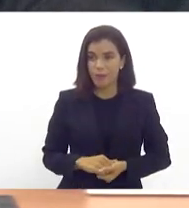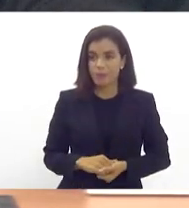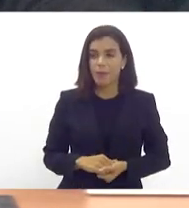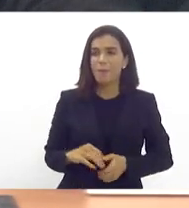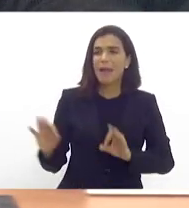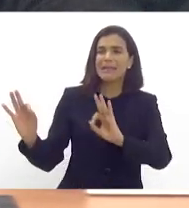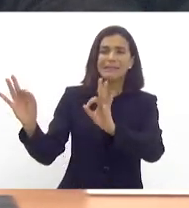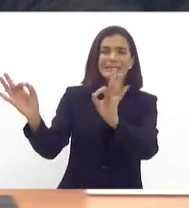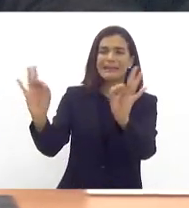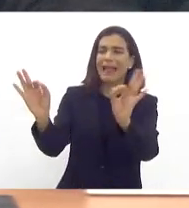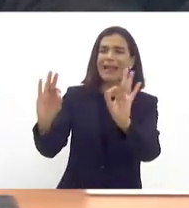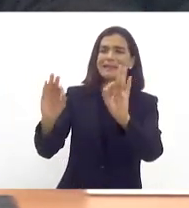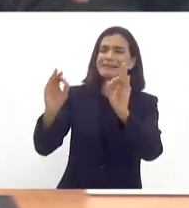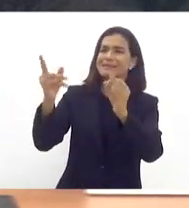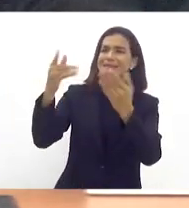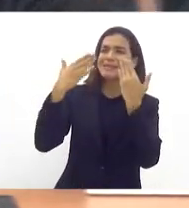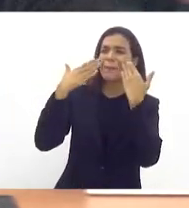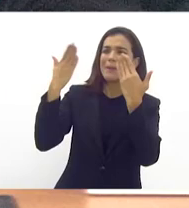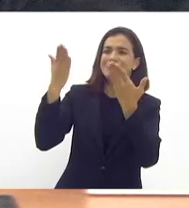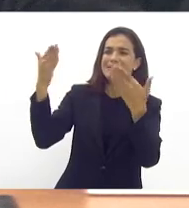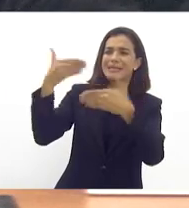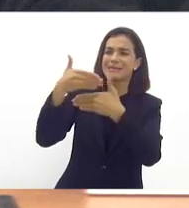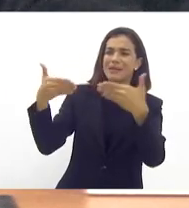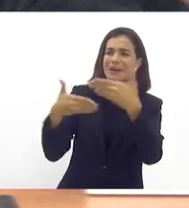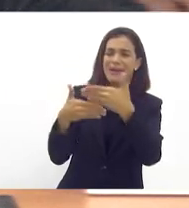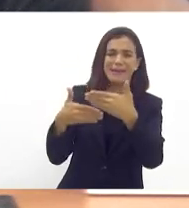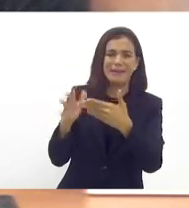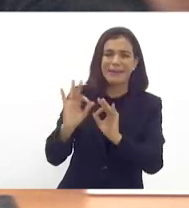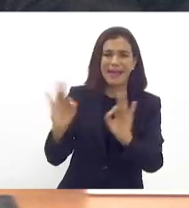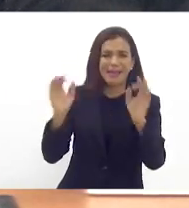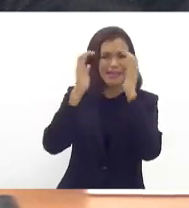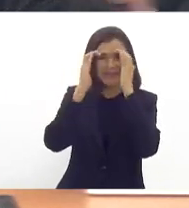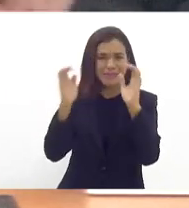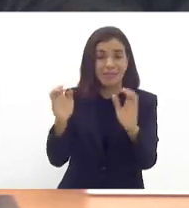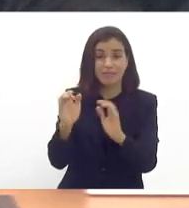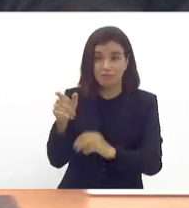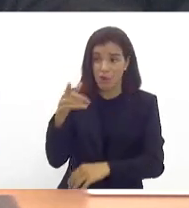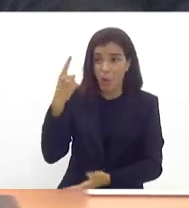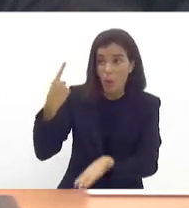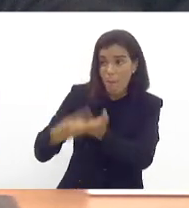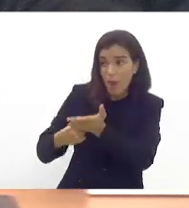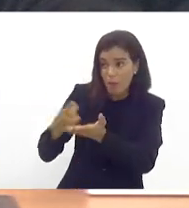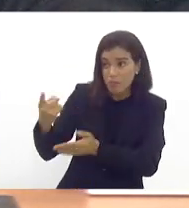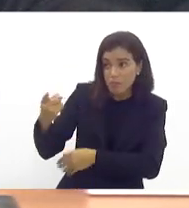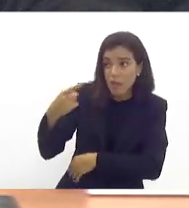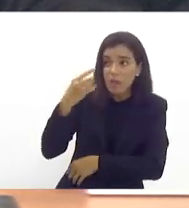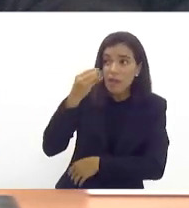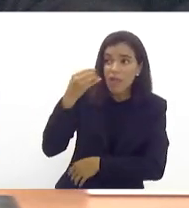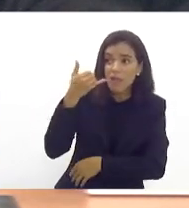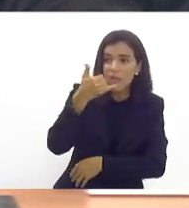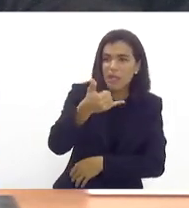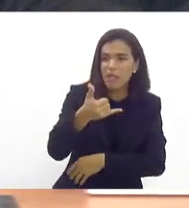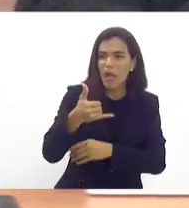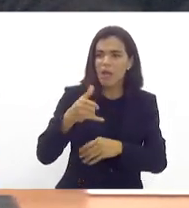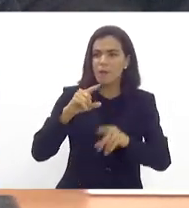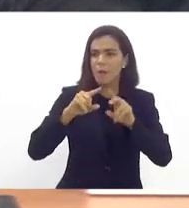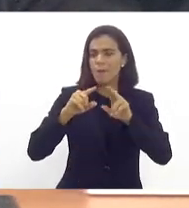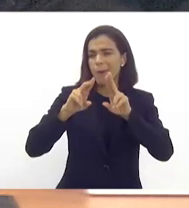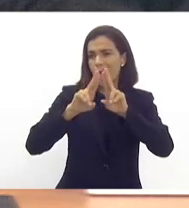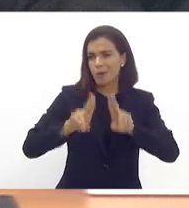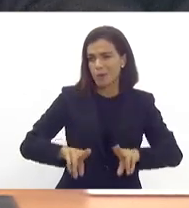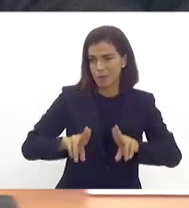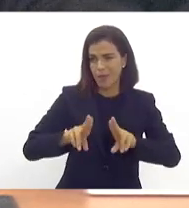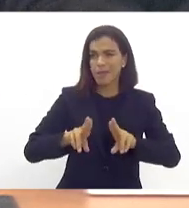nada disso é cumprido se a senhora ligar eu faço uma aposta com a senhora aqui que a senhora não consegue marcar uma consulta com o plano de saúde da senhora aqui no Rio